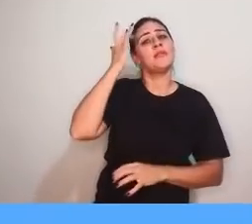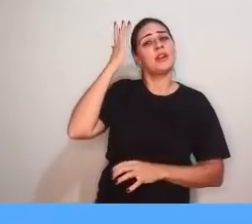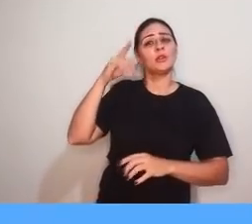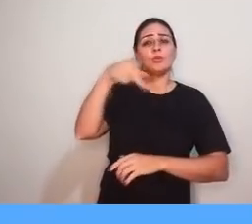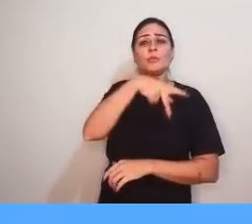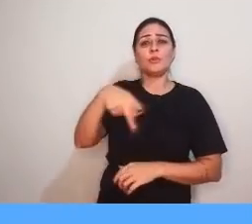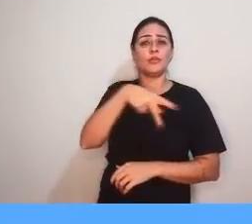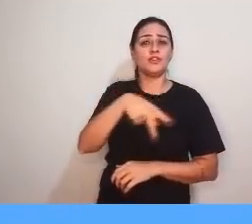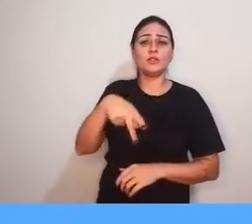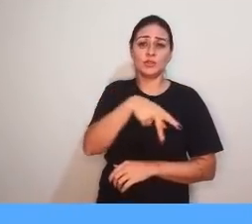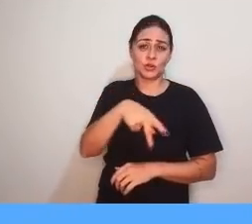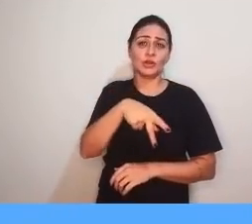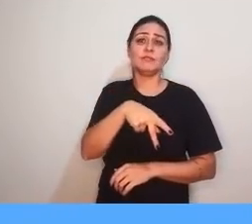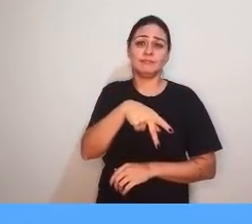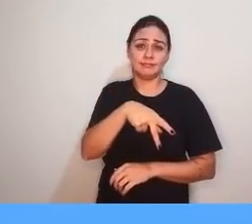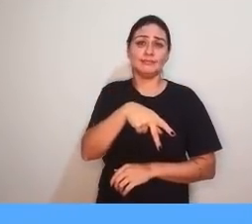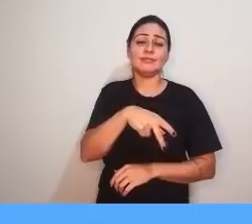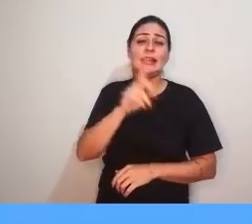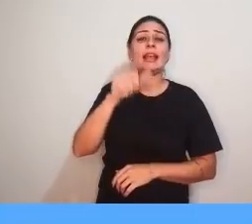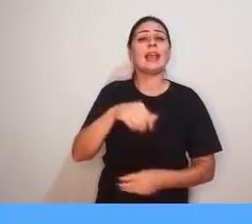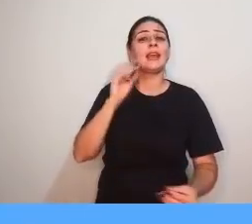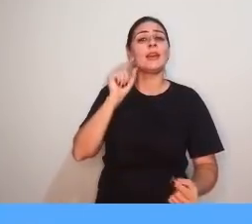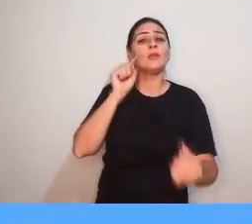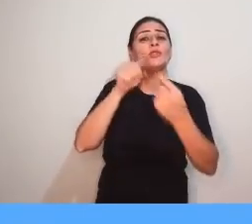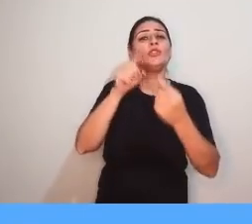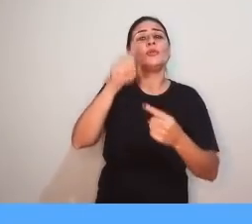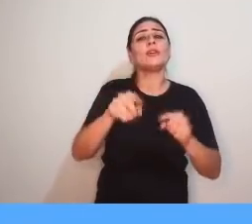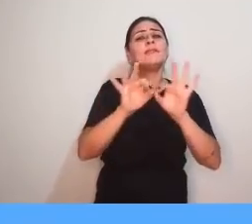tentar simplificar essa jornada já tão